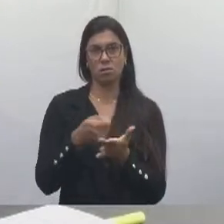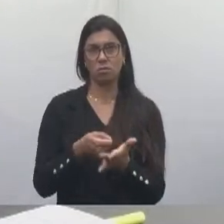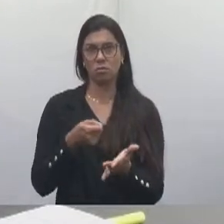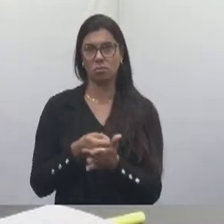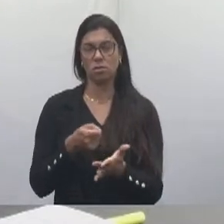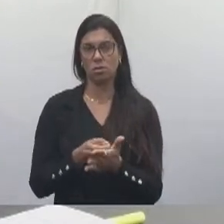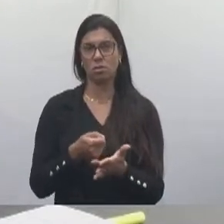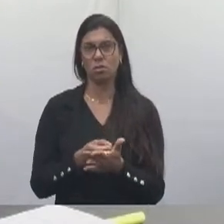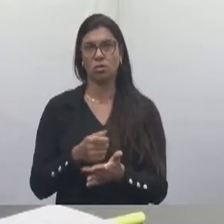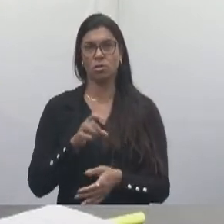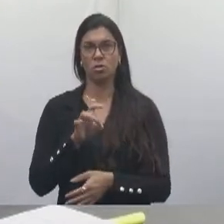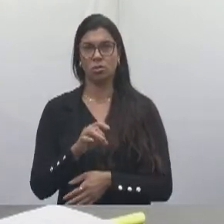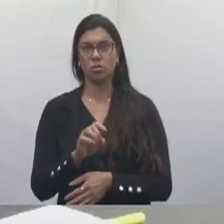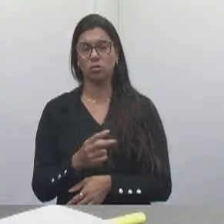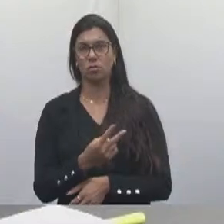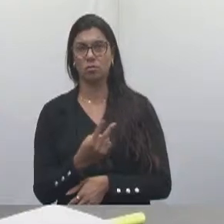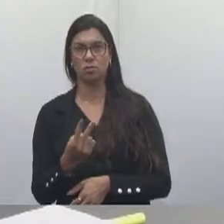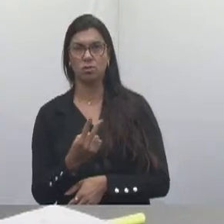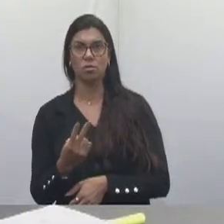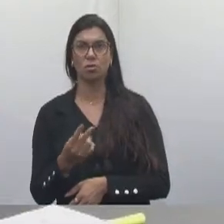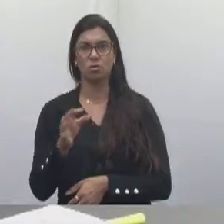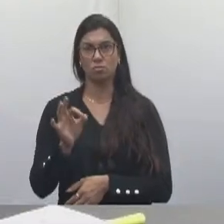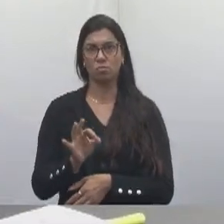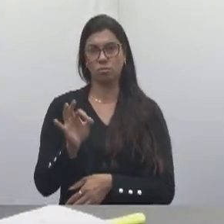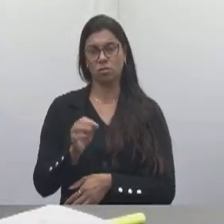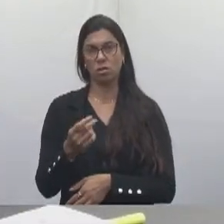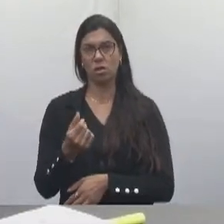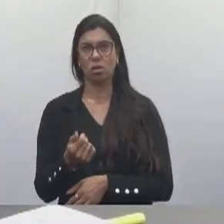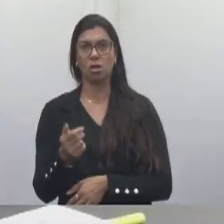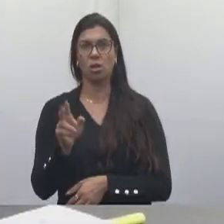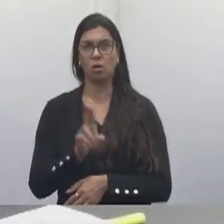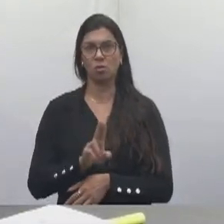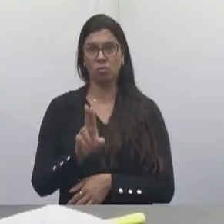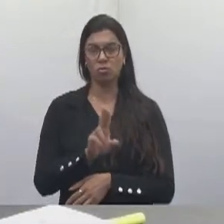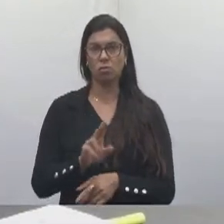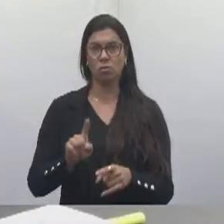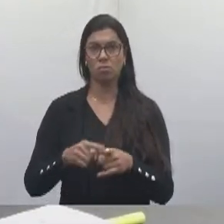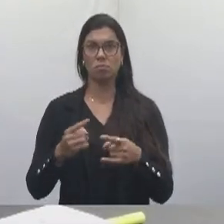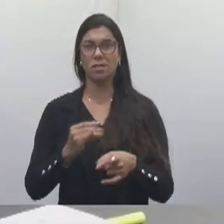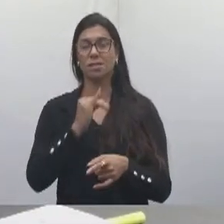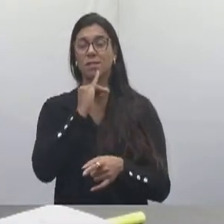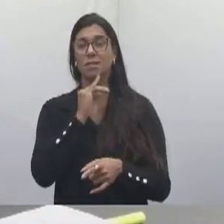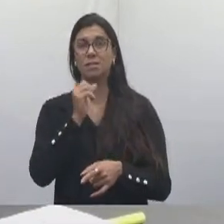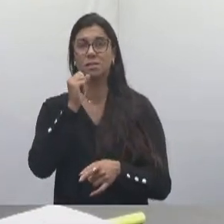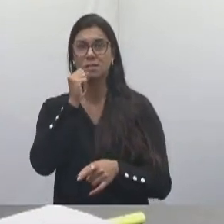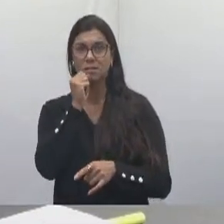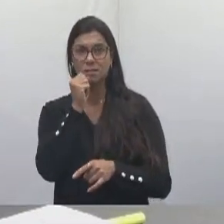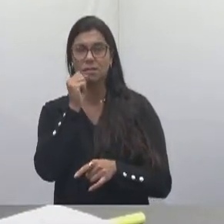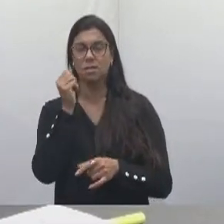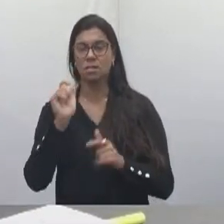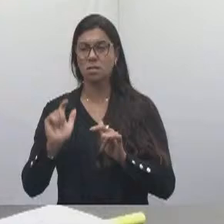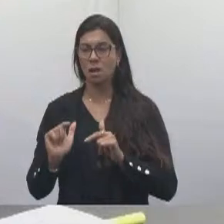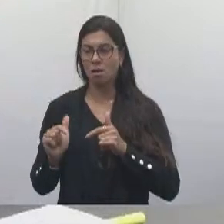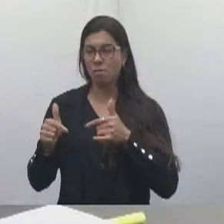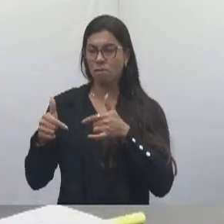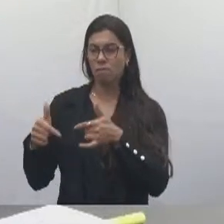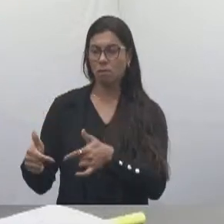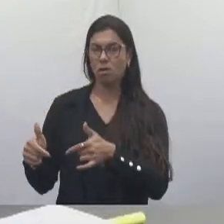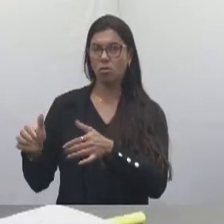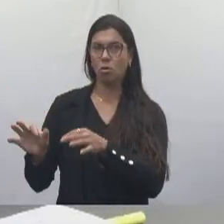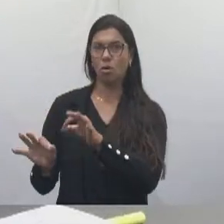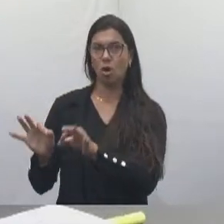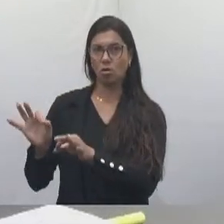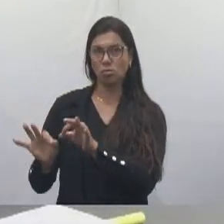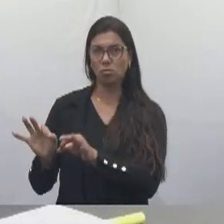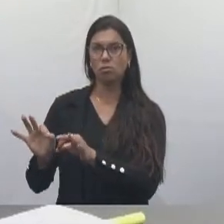somente a 22%. No entanto, ele soube com muita sabedoria enfrentar a justiça